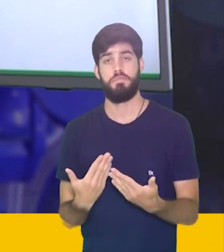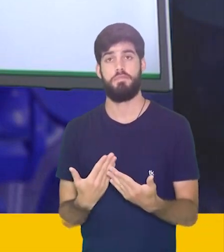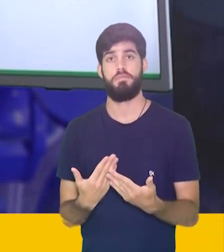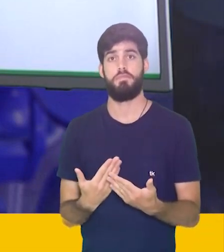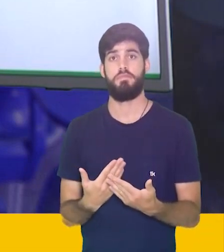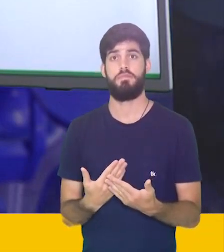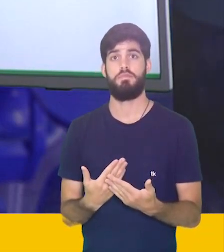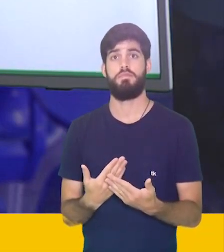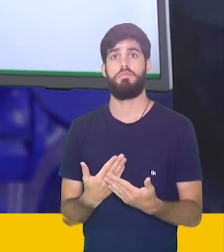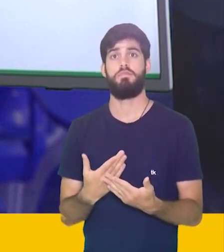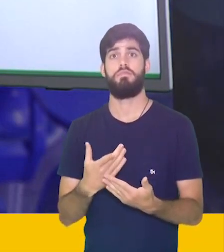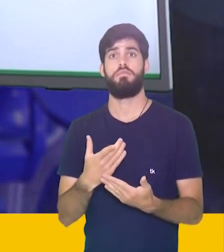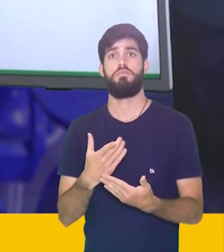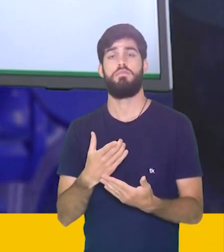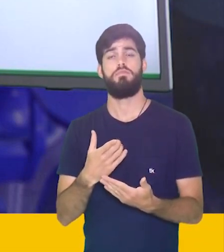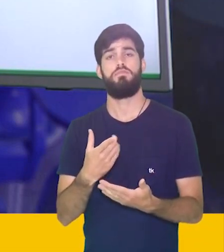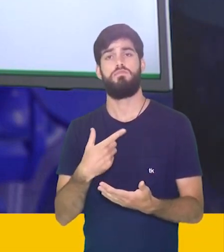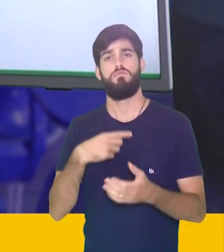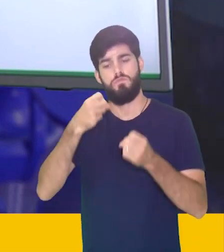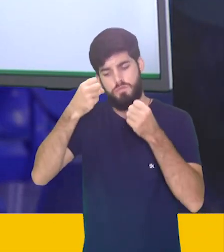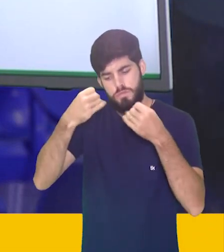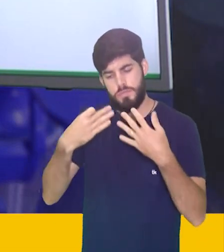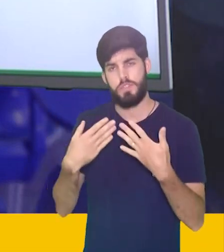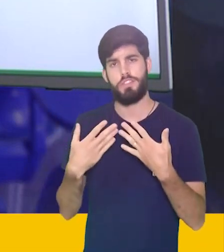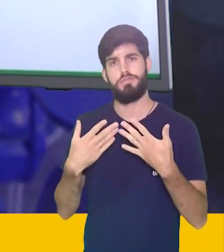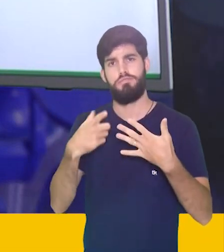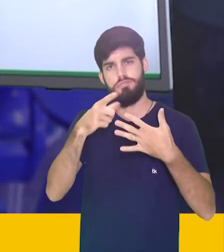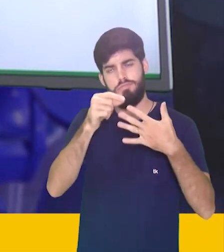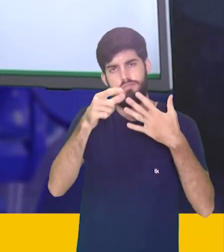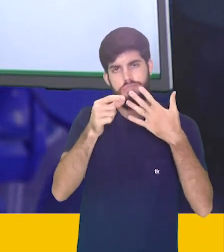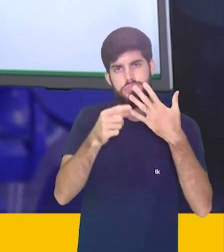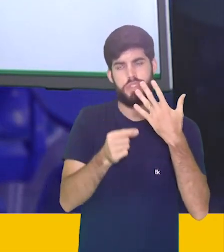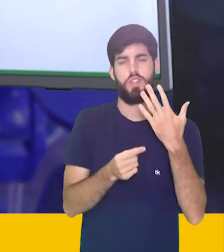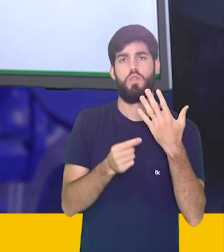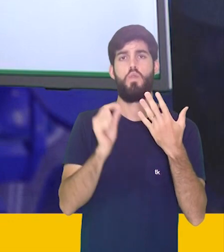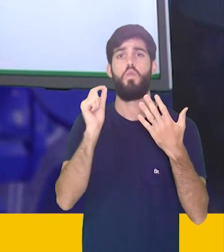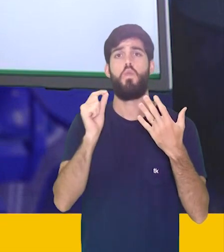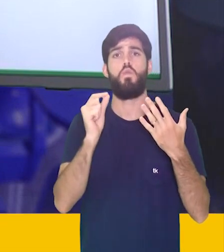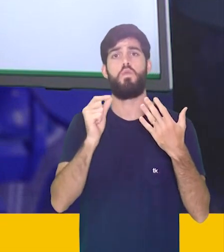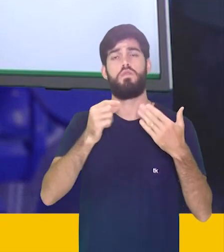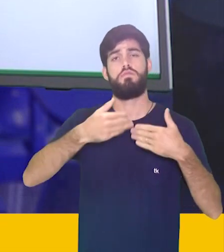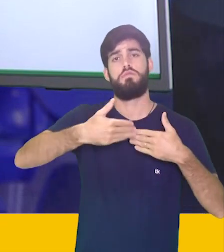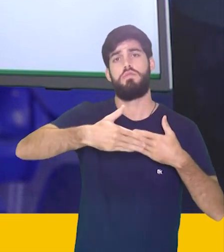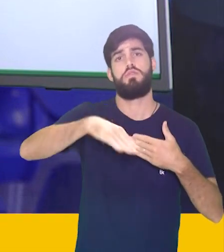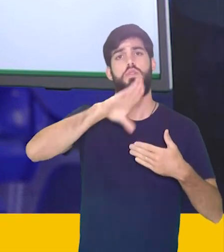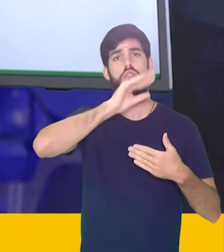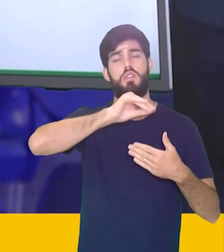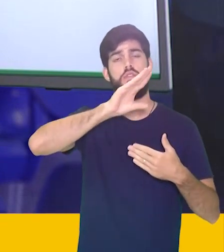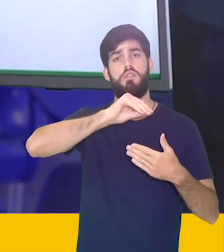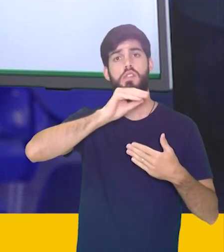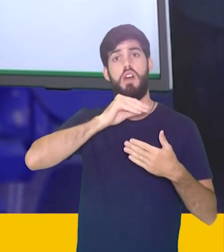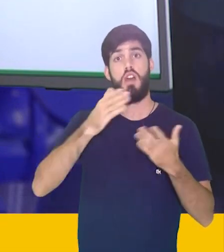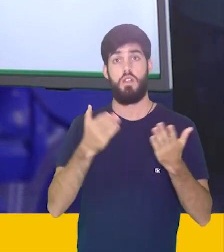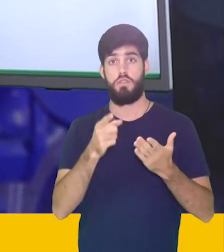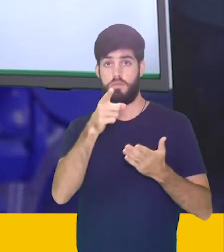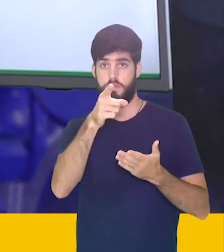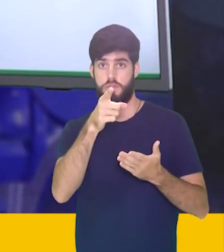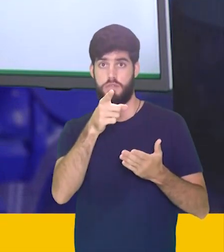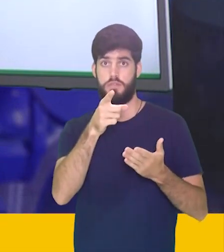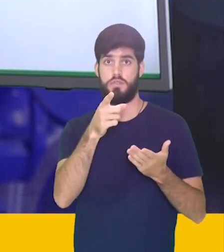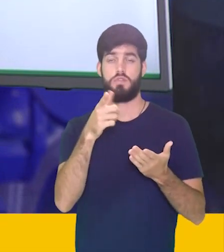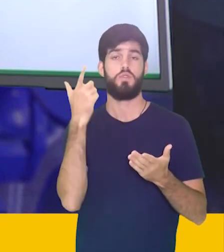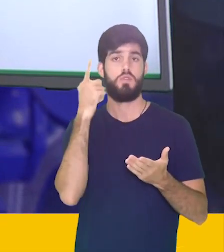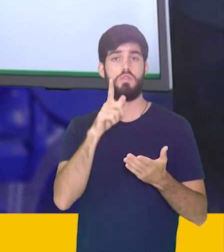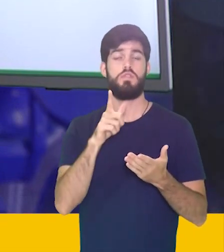Então, eu tendo explicado a vocês um pouco sobre o que vem a ser a tradição oral, então vocês